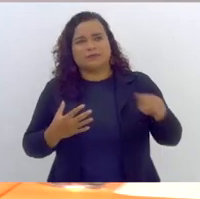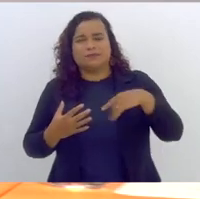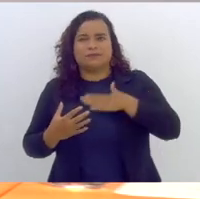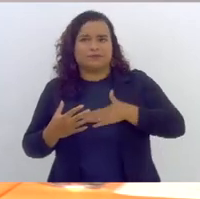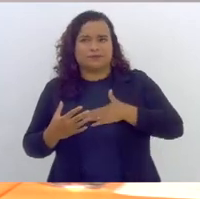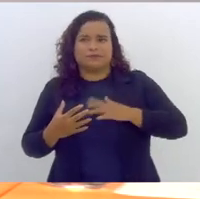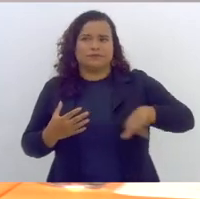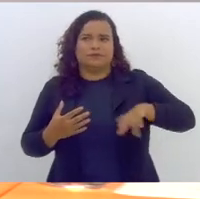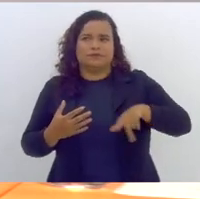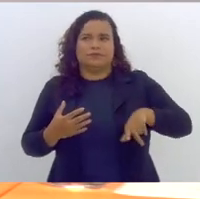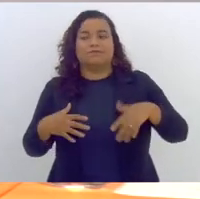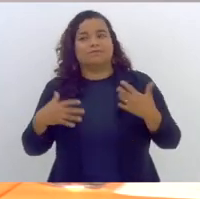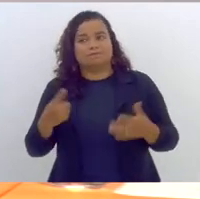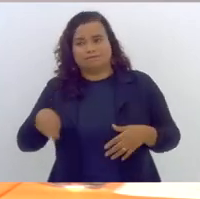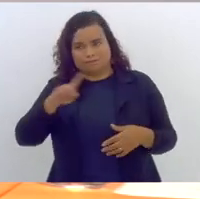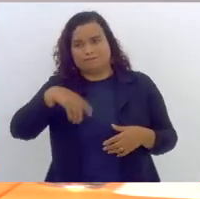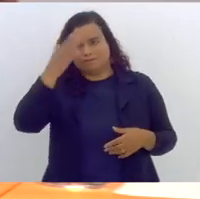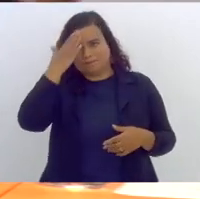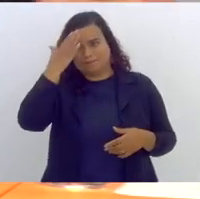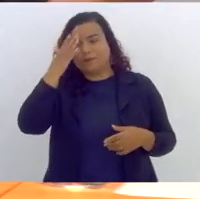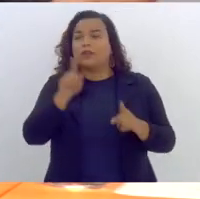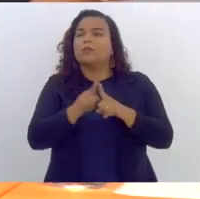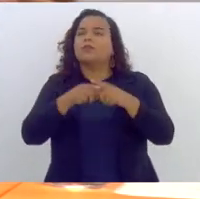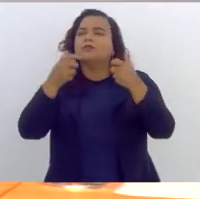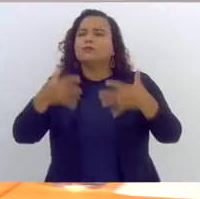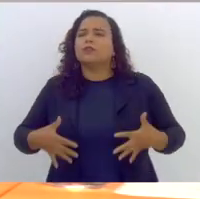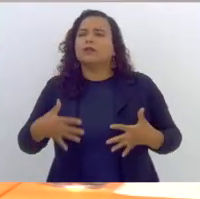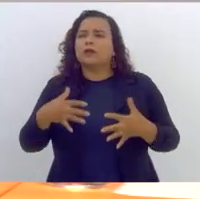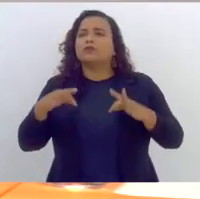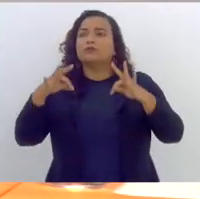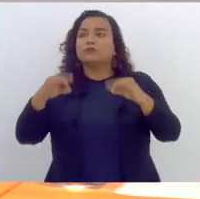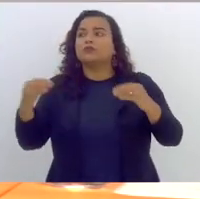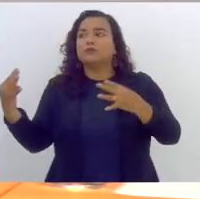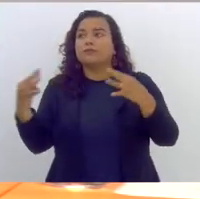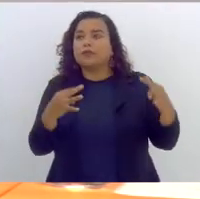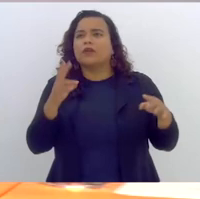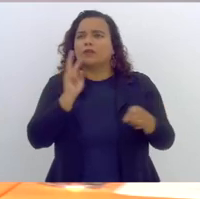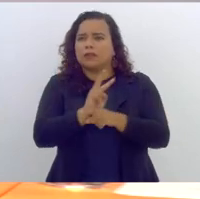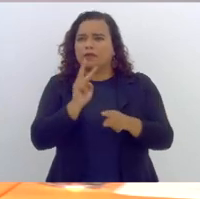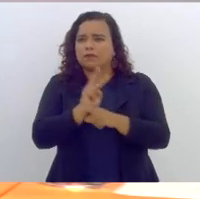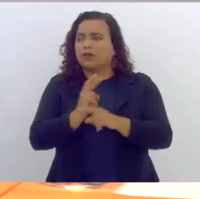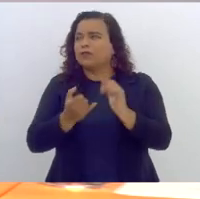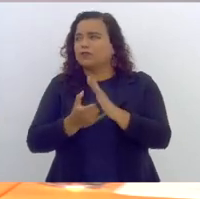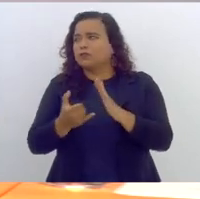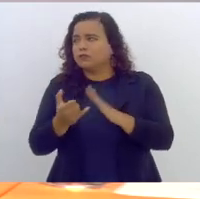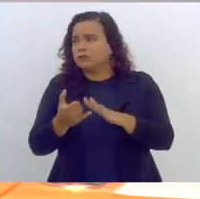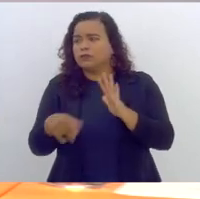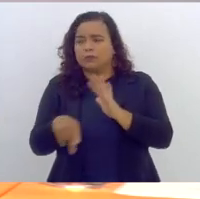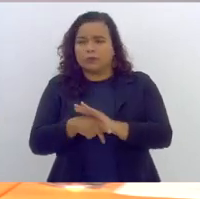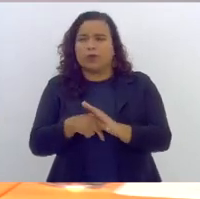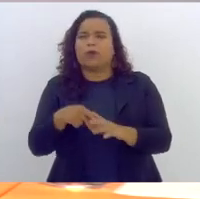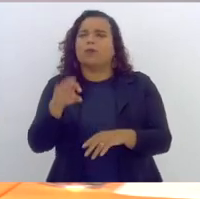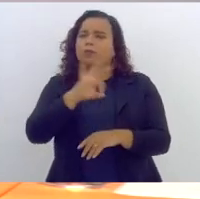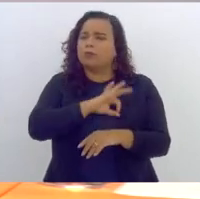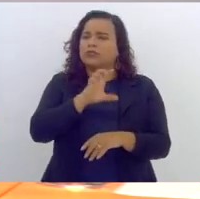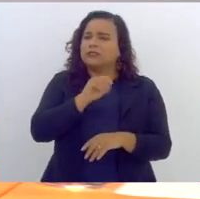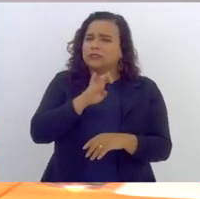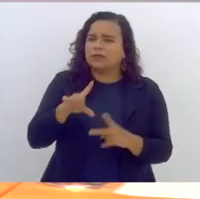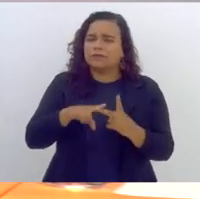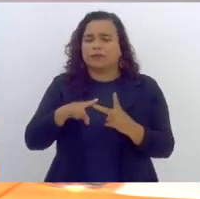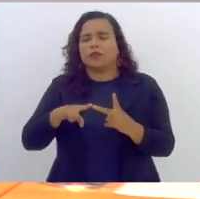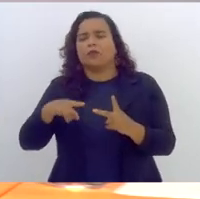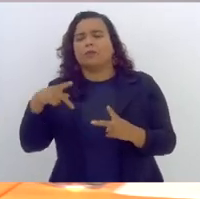devem saber disso e se manifestar publicamente defendendo essas instituições Polícia Civil Polícia Militar